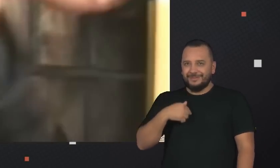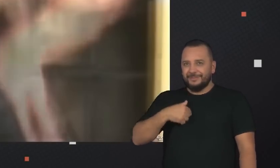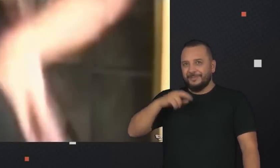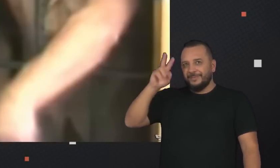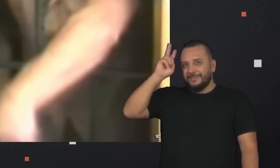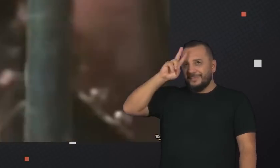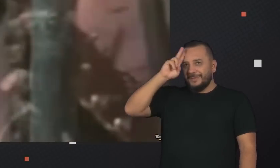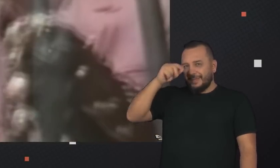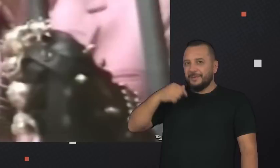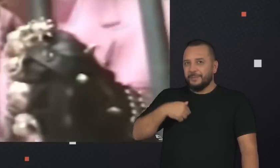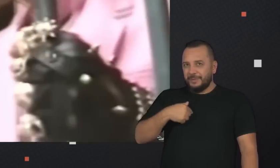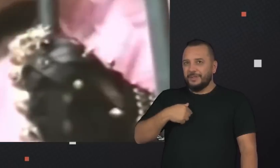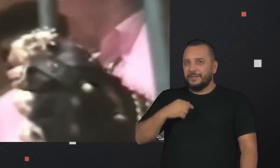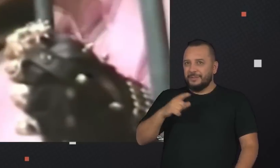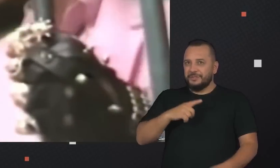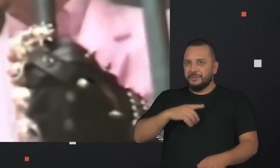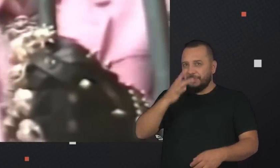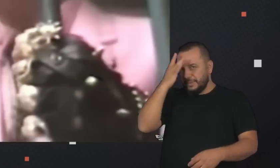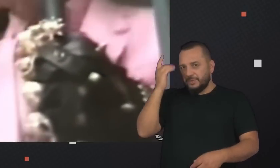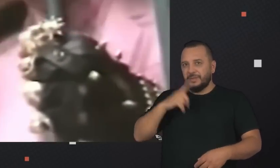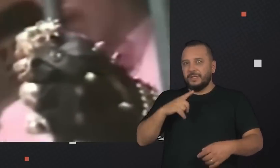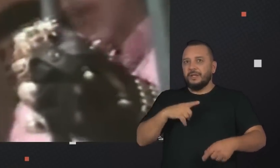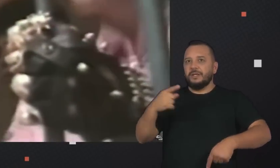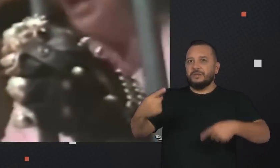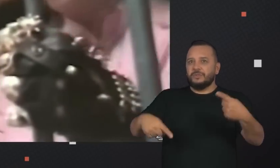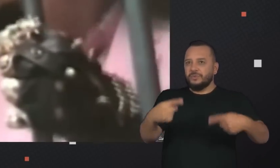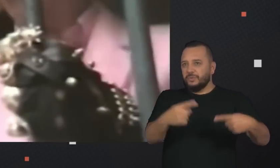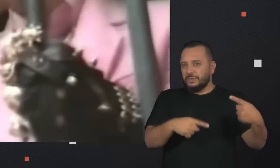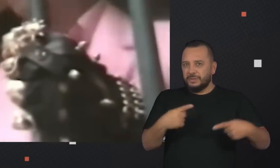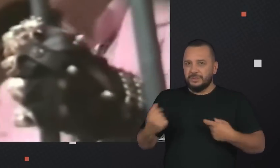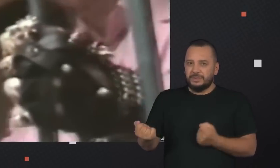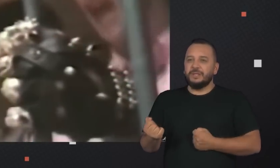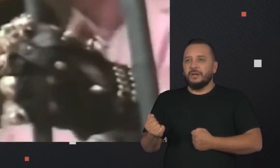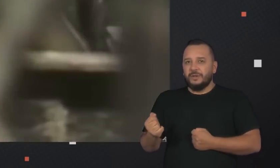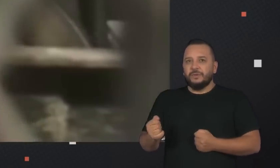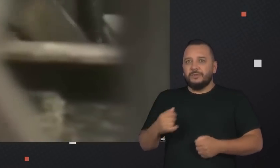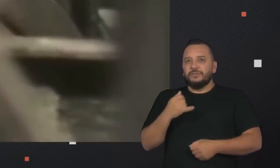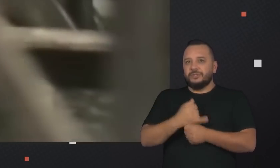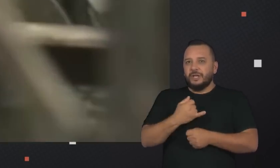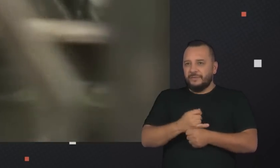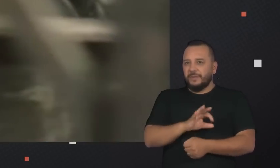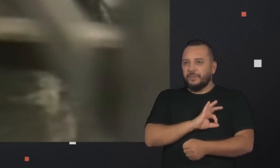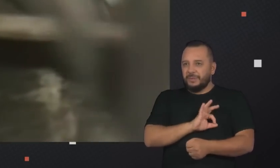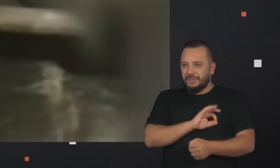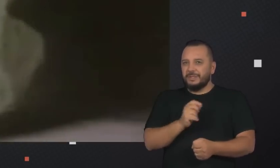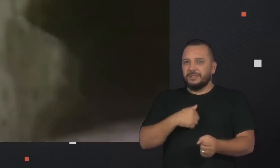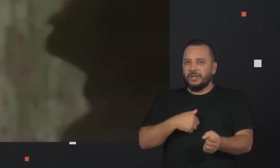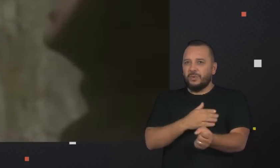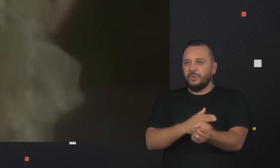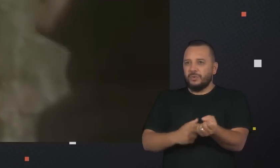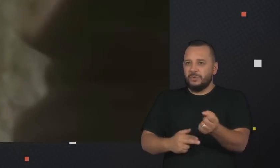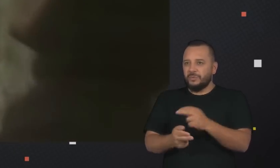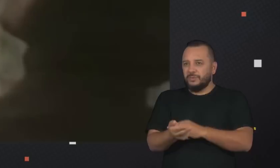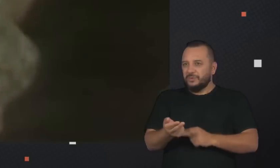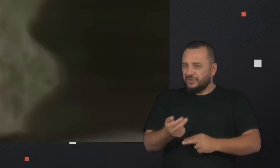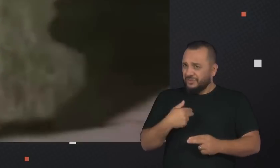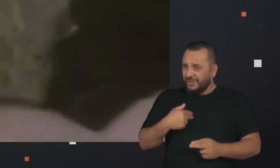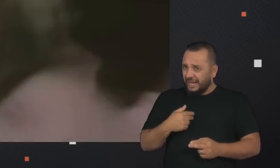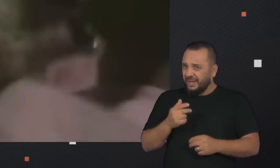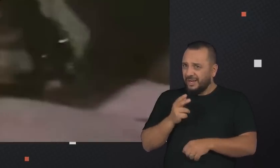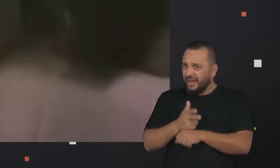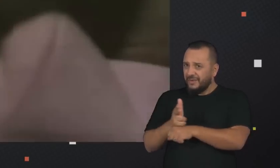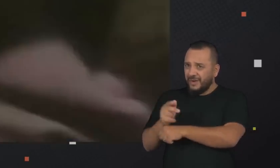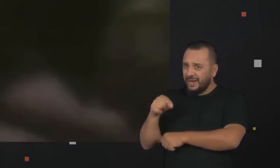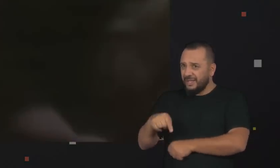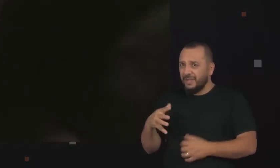me lembro até um cara estava tendo uma discussão com um dos caras chefes da polícia, cortou os pulsos. Falei, nossa, a gente vai gravar aqui mesmo, vai